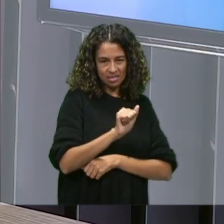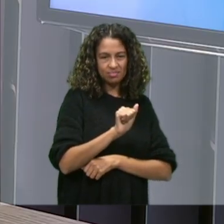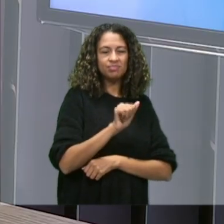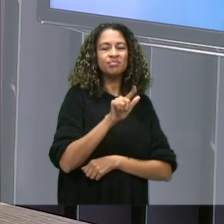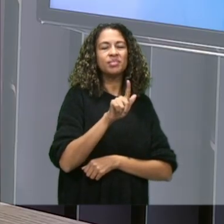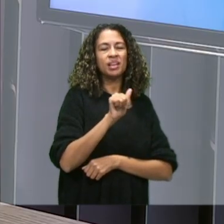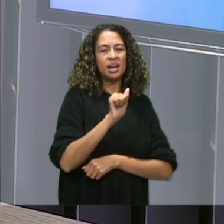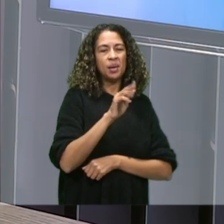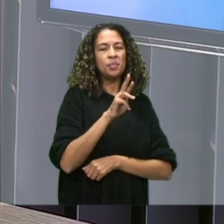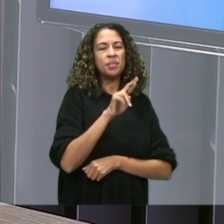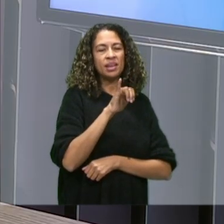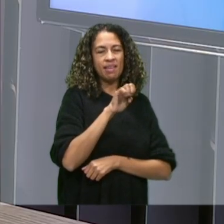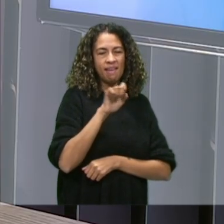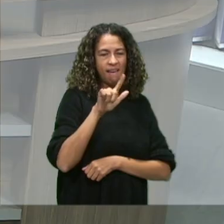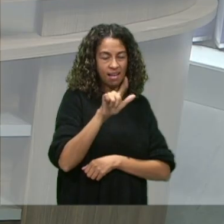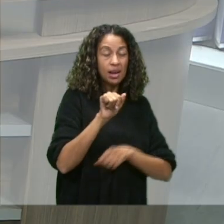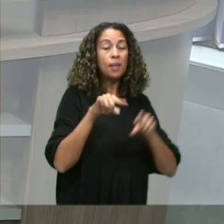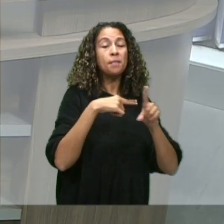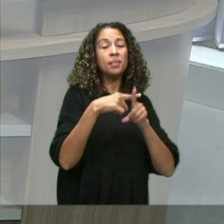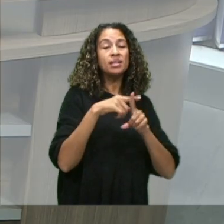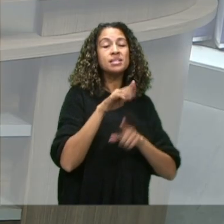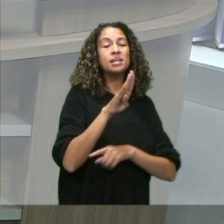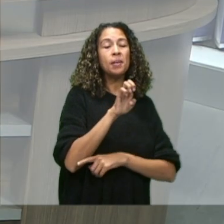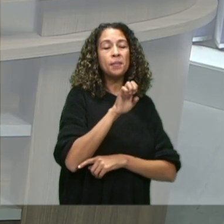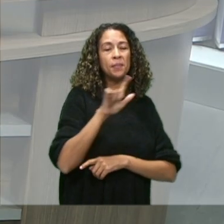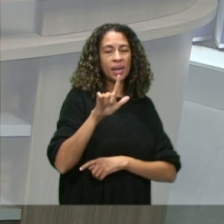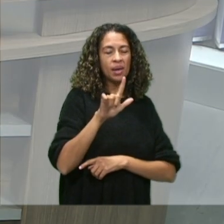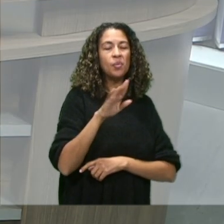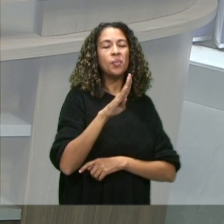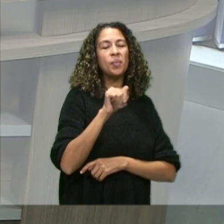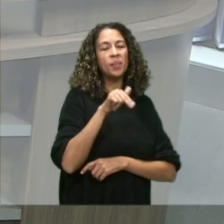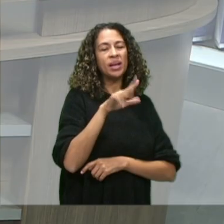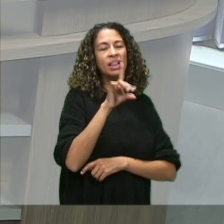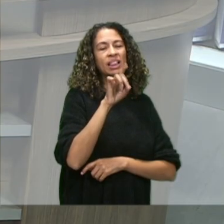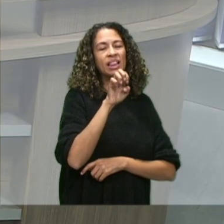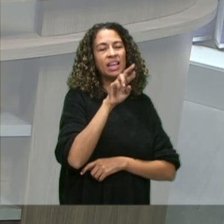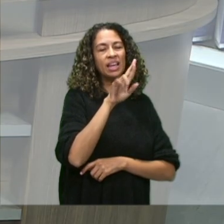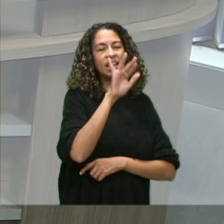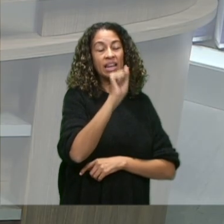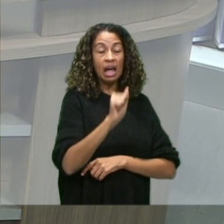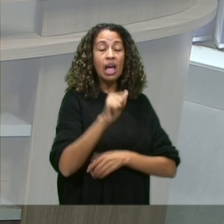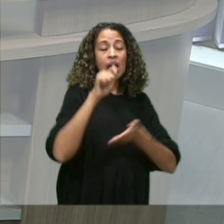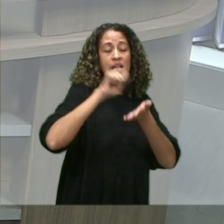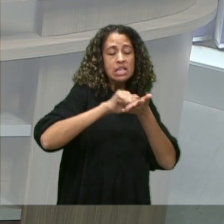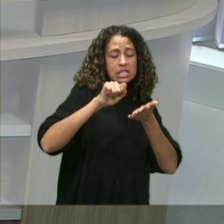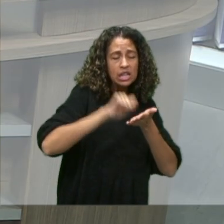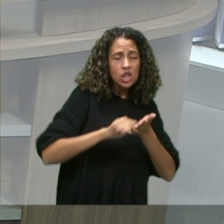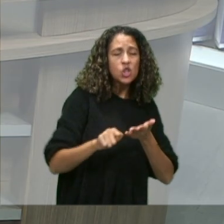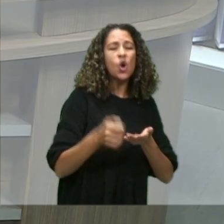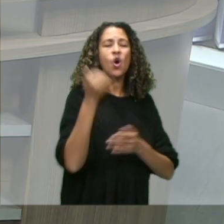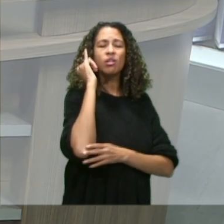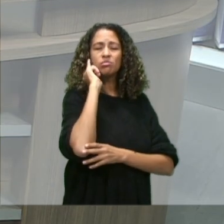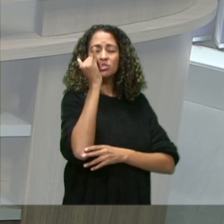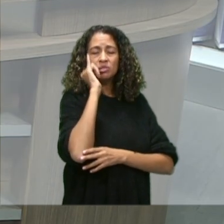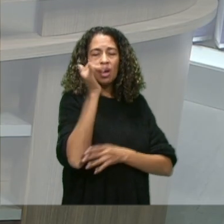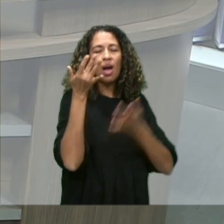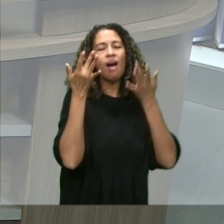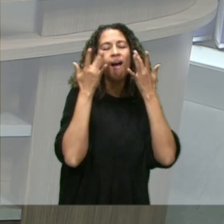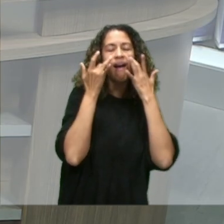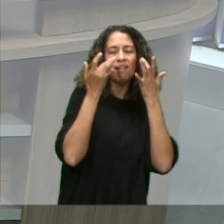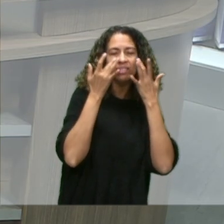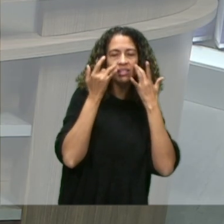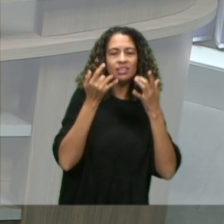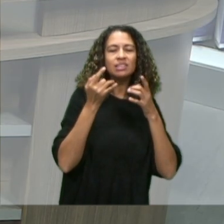Luz, que é escritora, e a Bel Bandeira, que é escritora, contadora de histórias, atriz, como é que chama